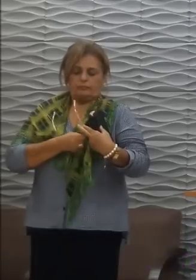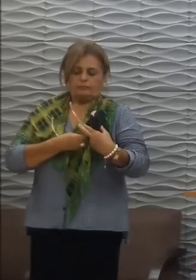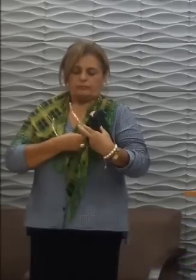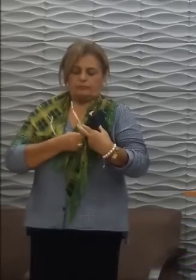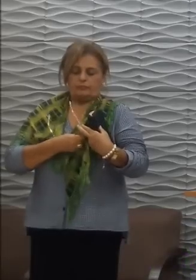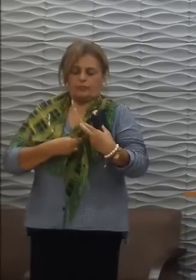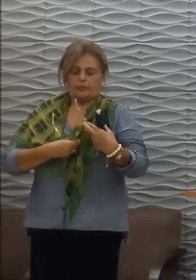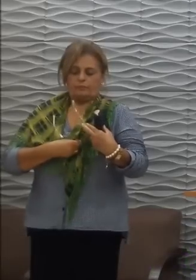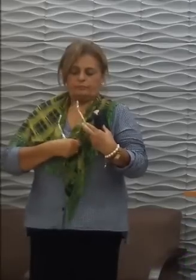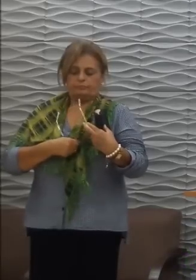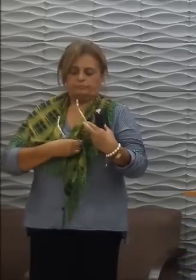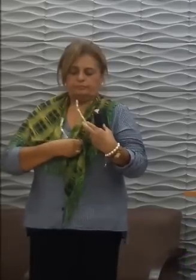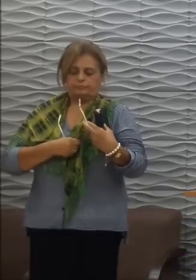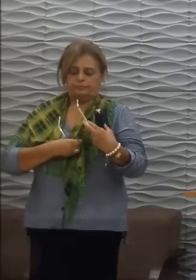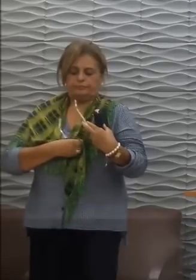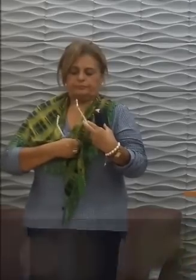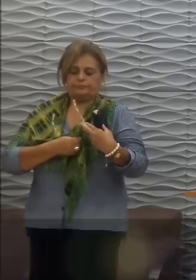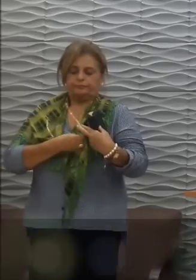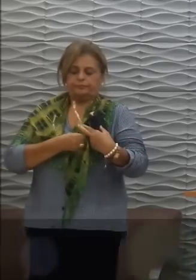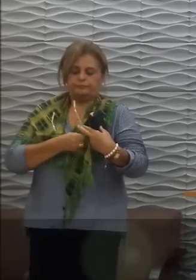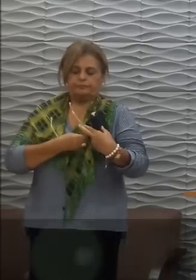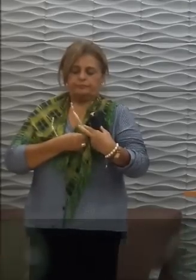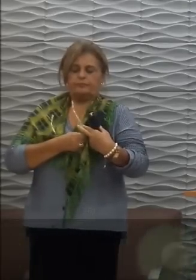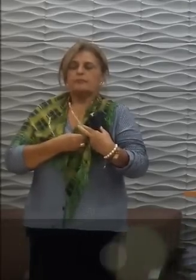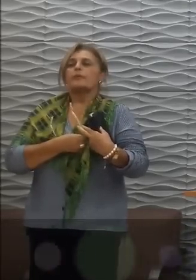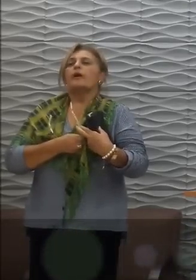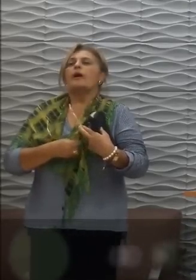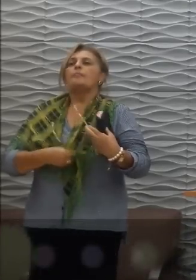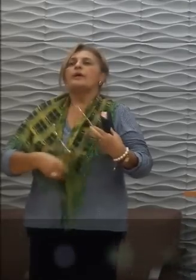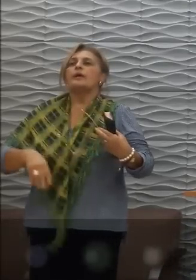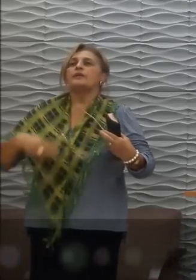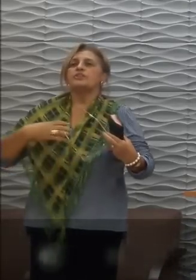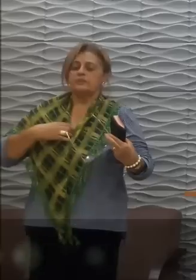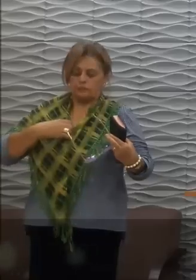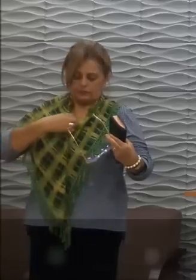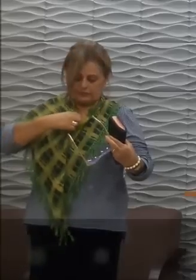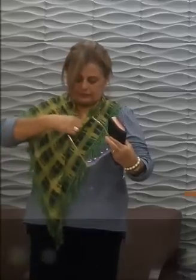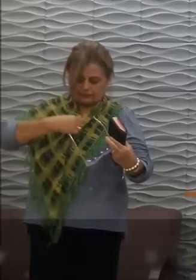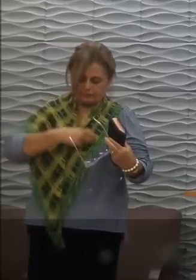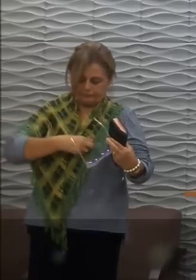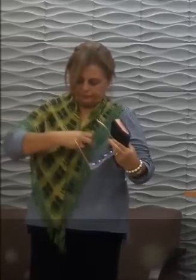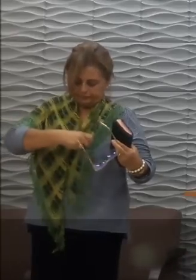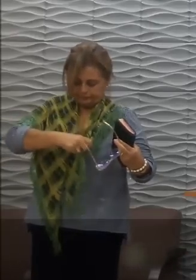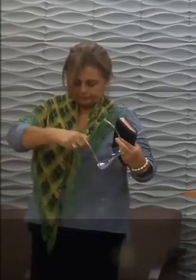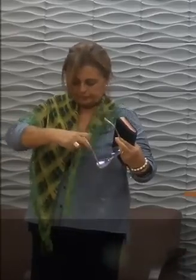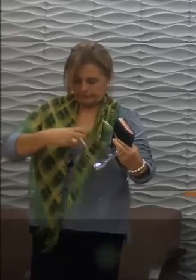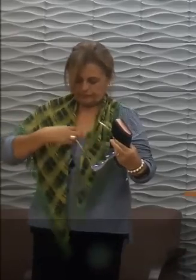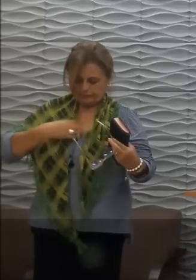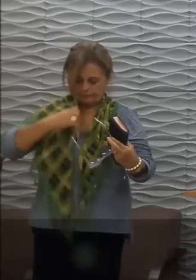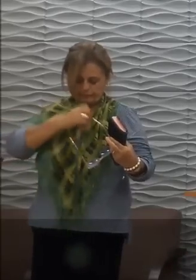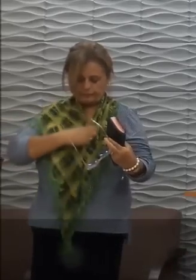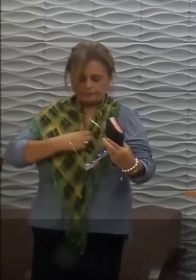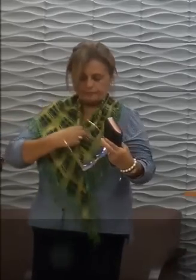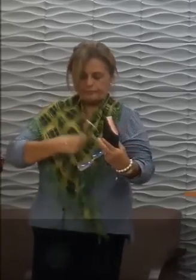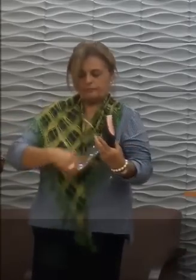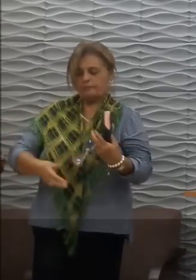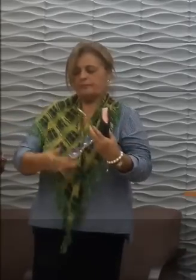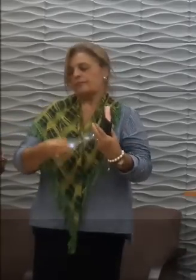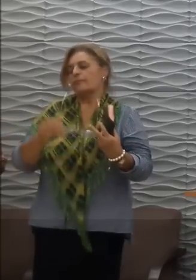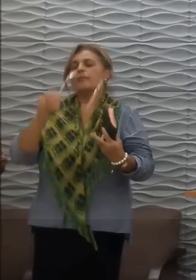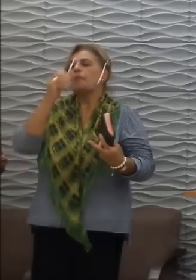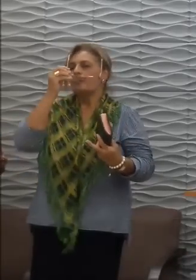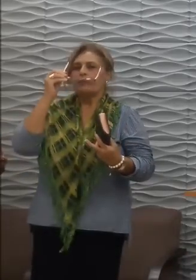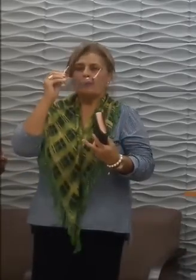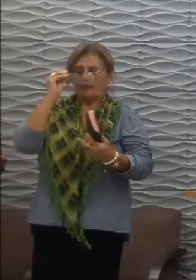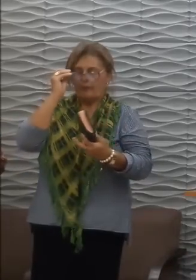que salva, que cura e que liberta. Glória ao Senhor. Abra sua Bíblia em 1 Samuel, capítulo